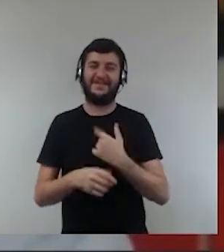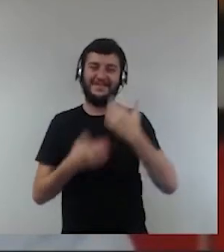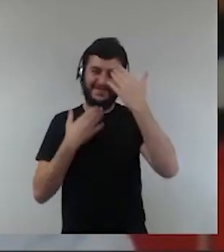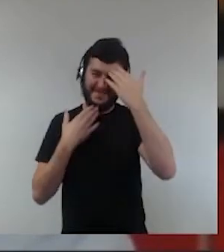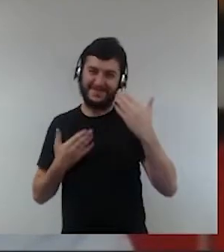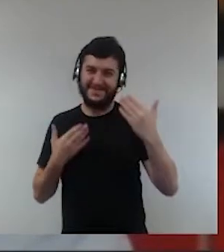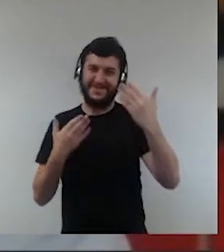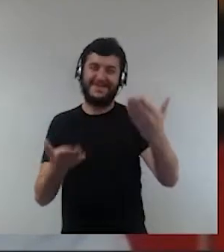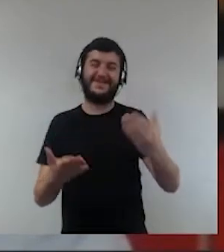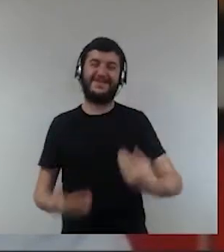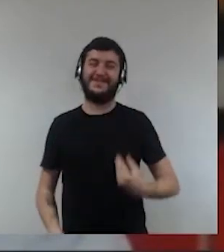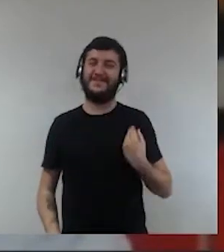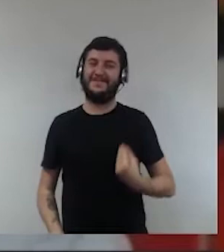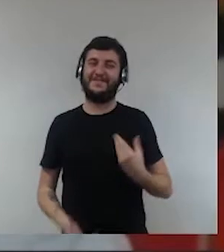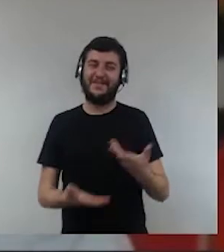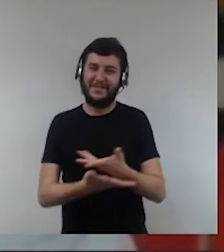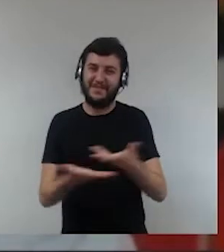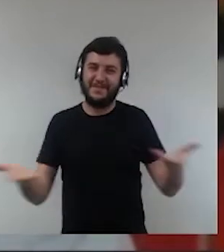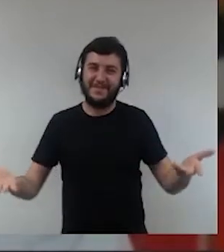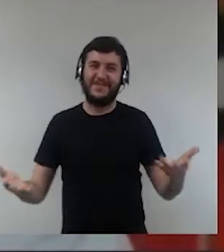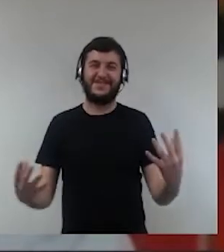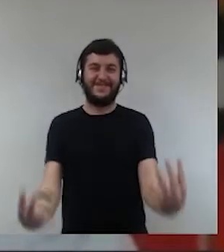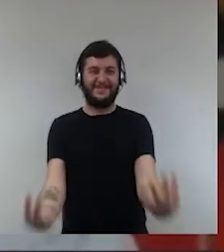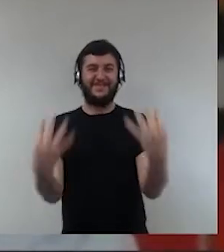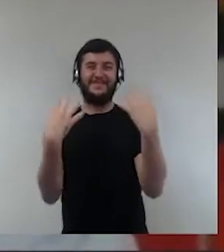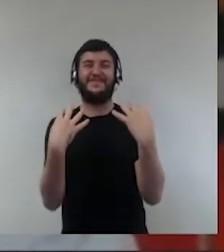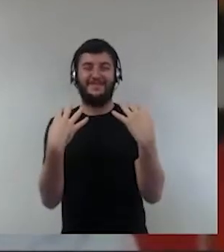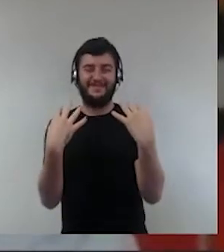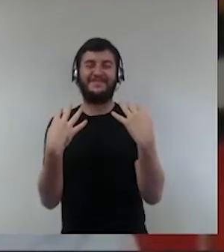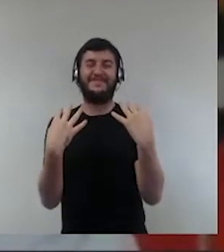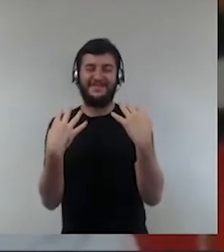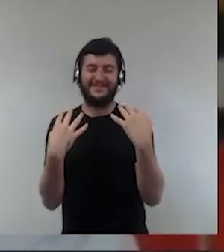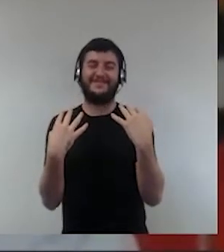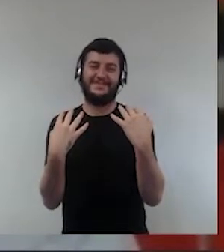de todos, a todos os que estão nos assistindo